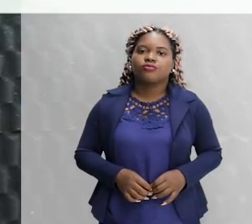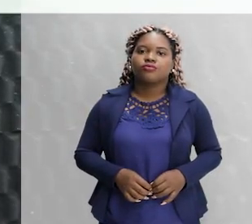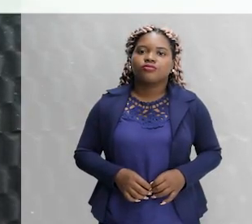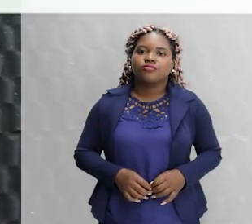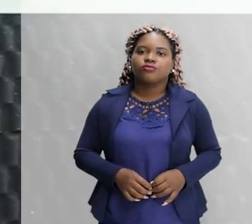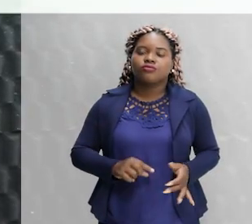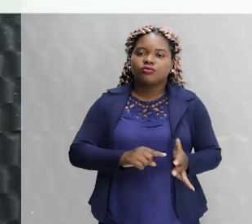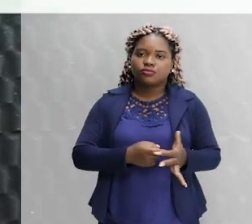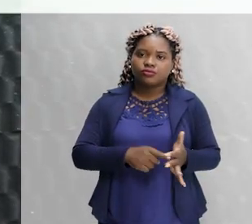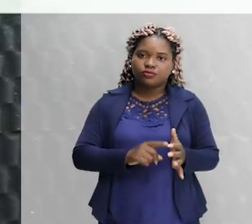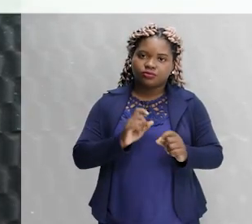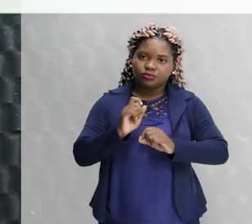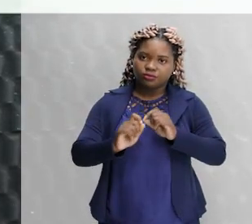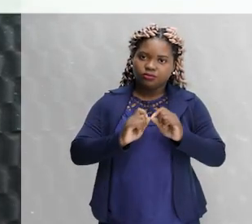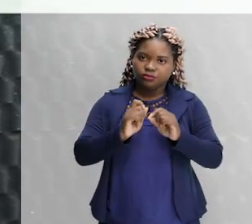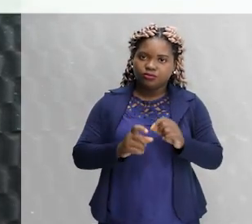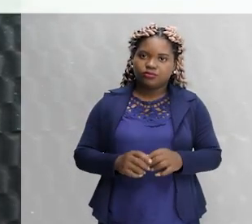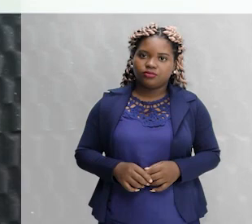média aqui, ó,